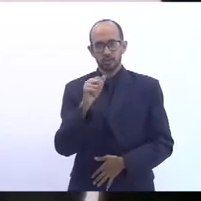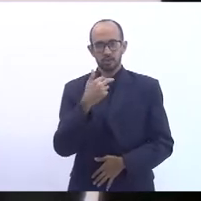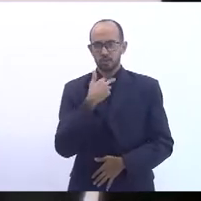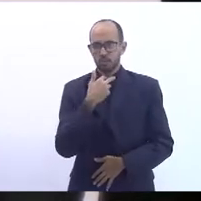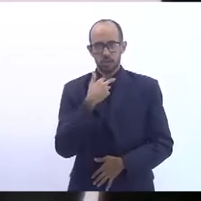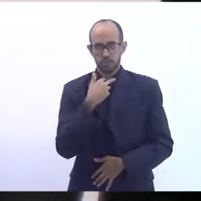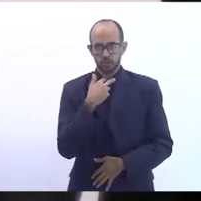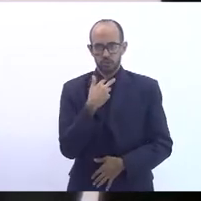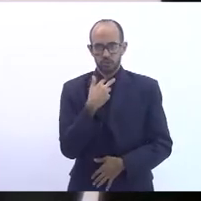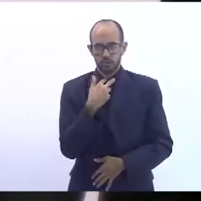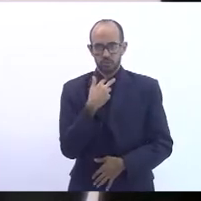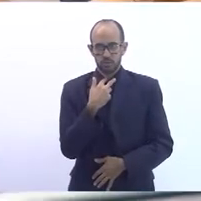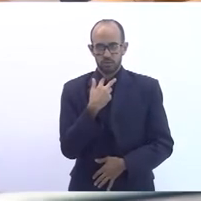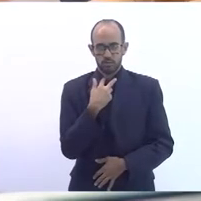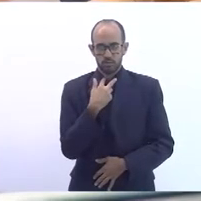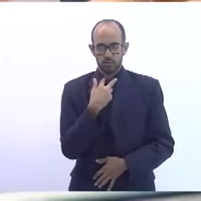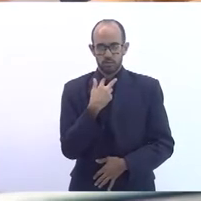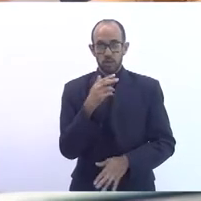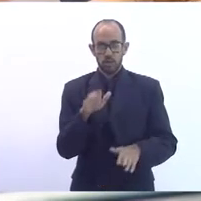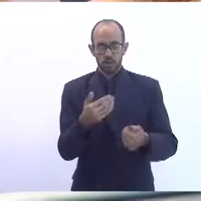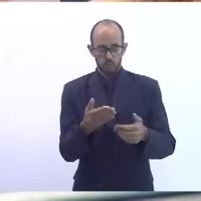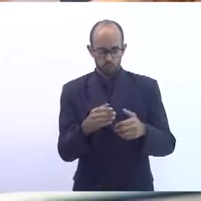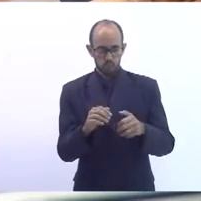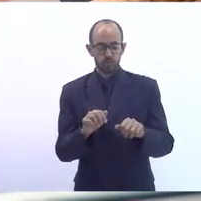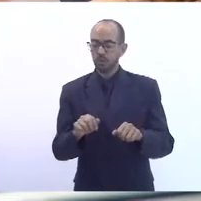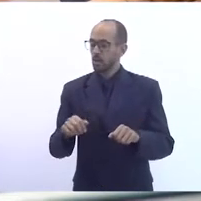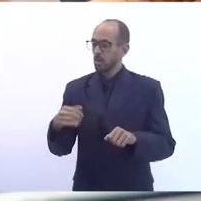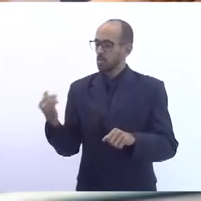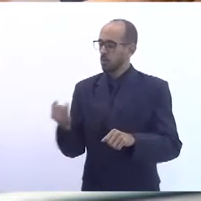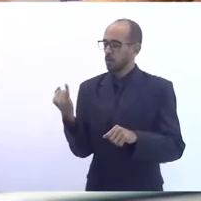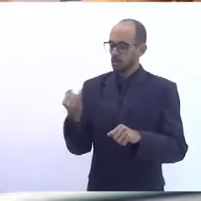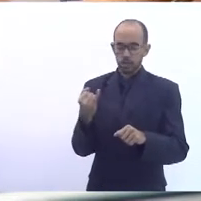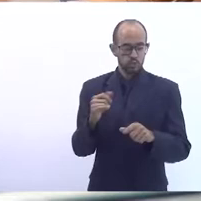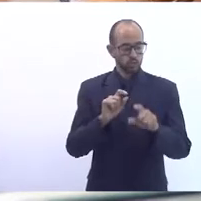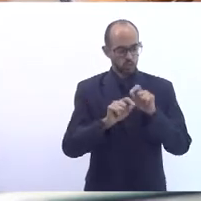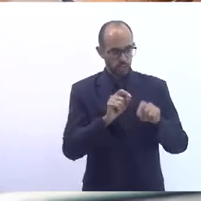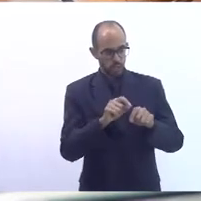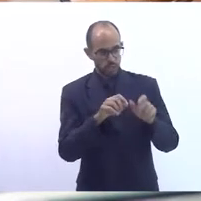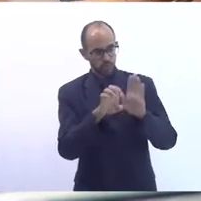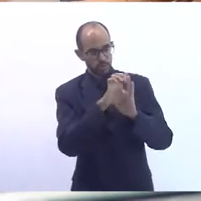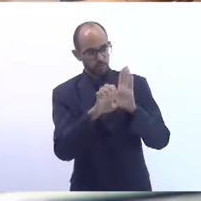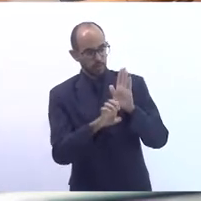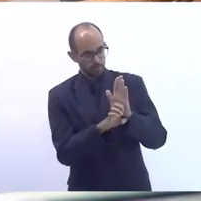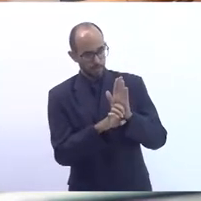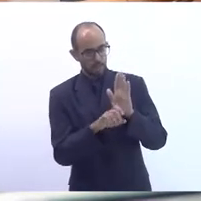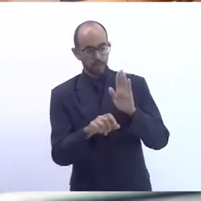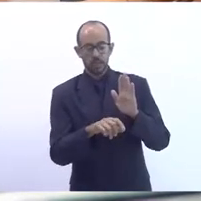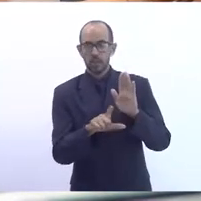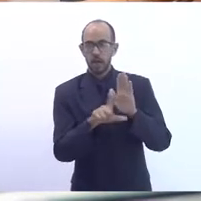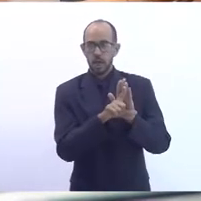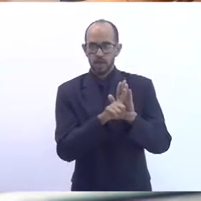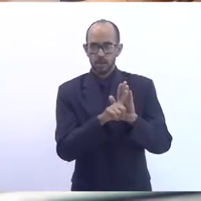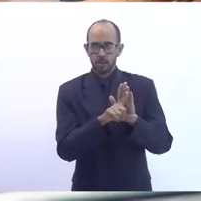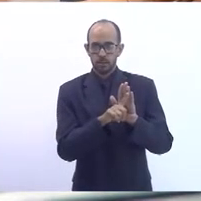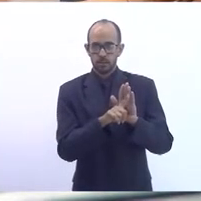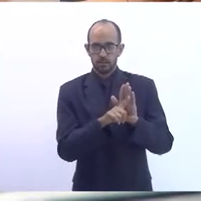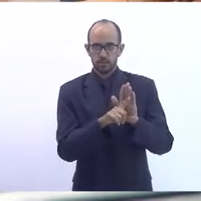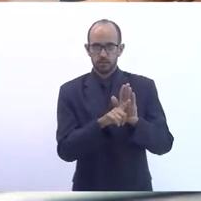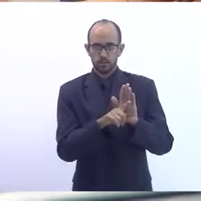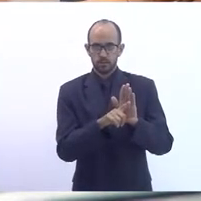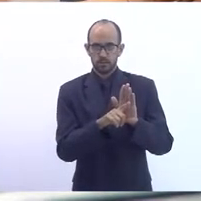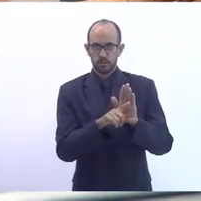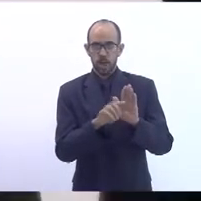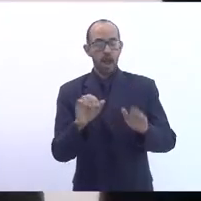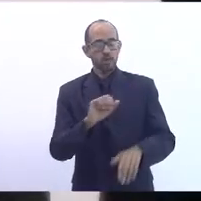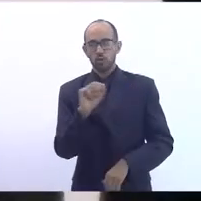não é o cantinho do neste fornecimento O que é produzido nas águas não